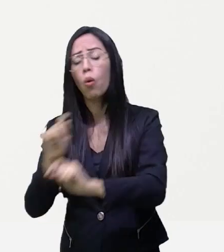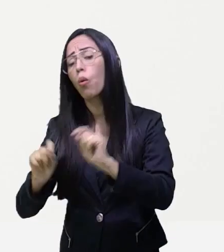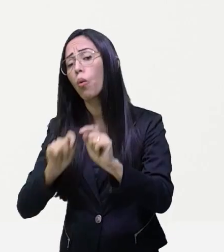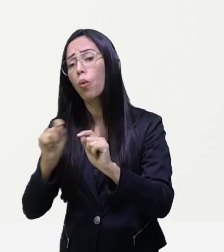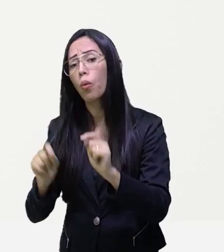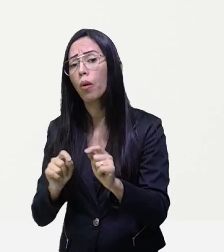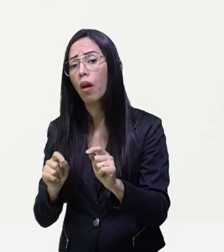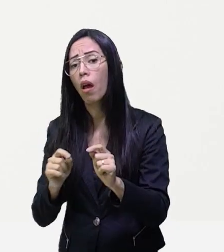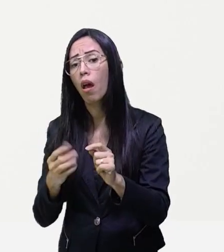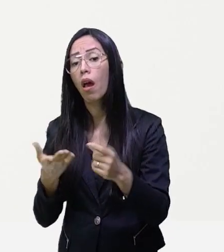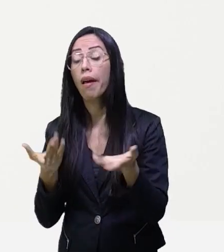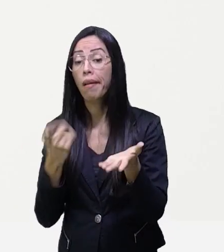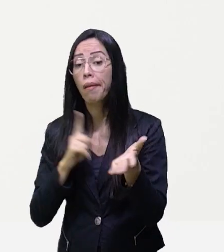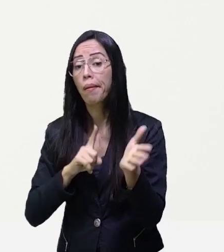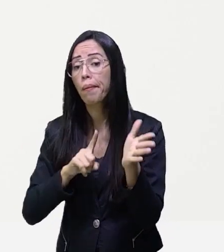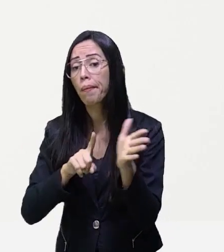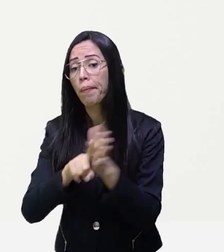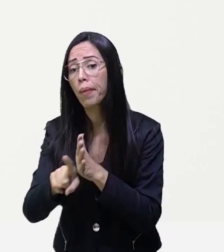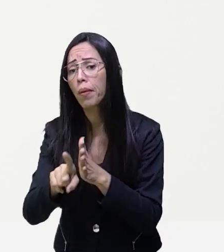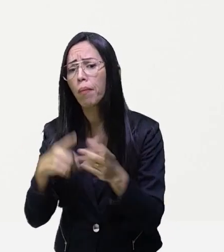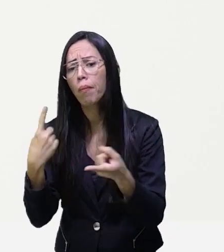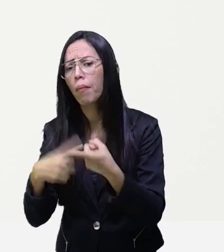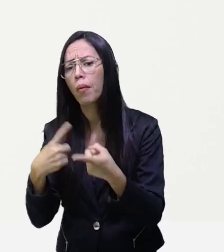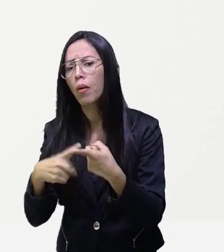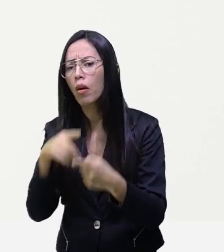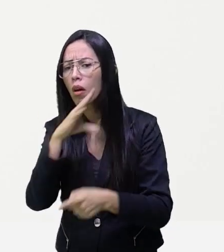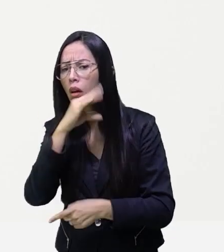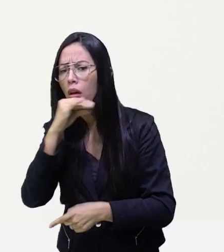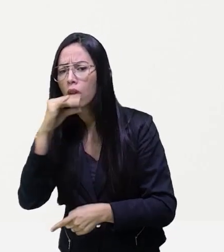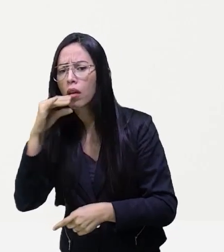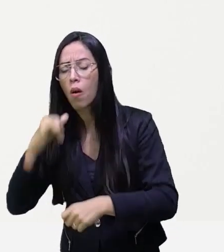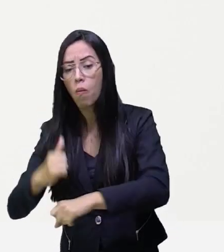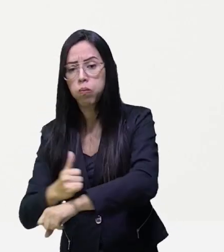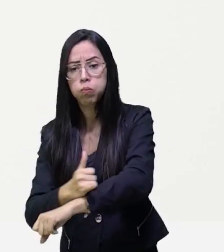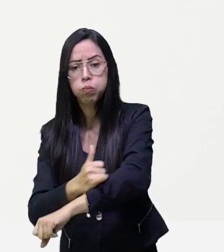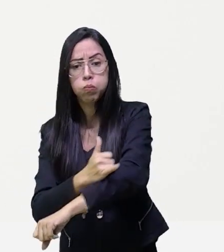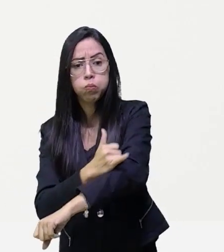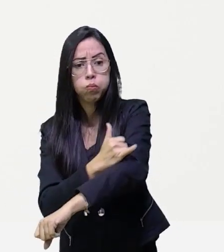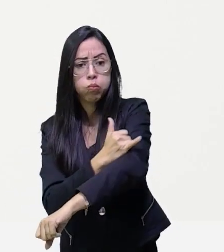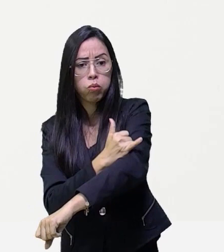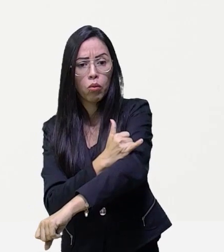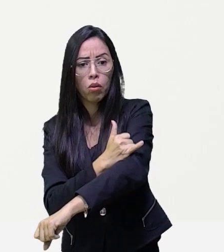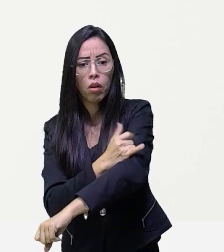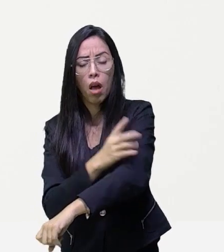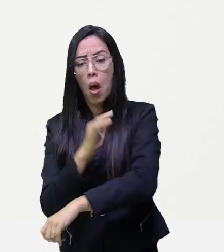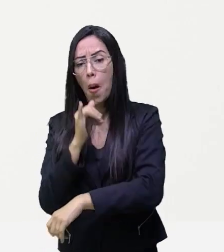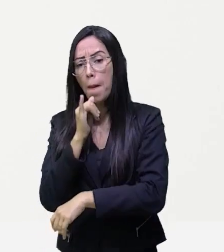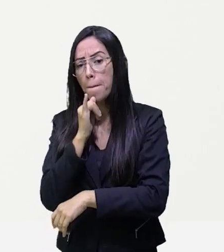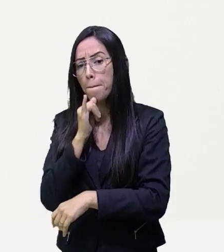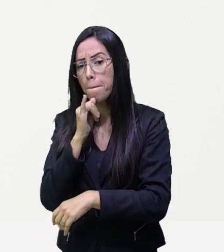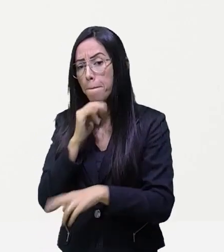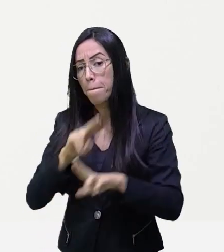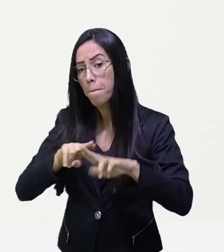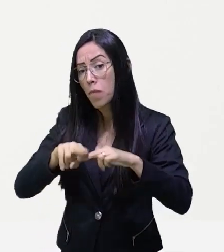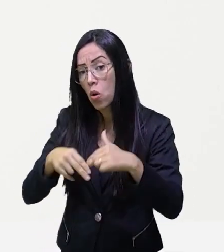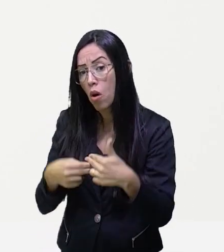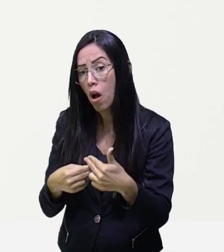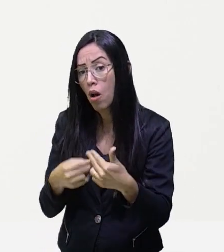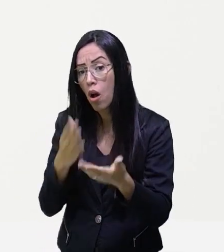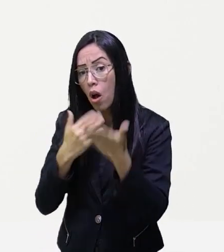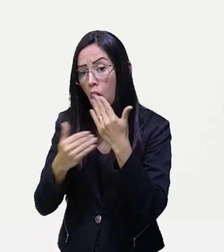uma pergunta, O que tem causado? Seria apenas uma questão de hábitos